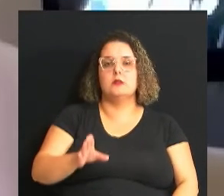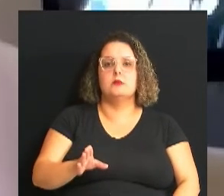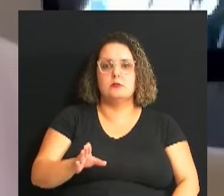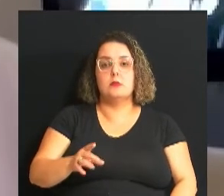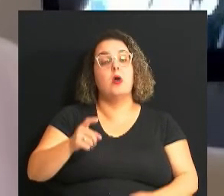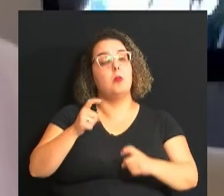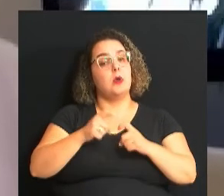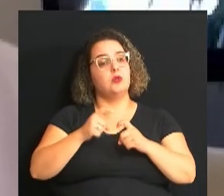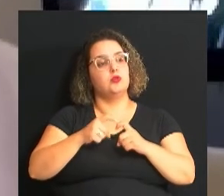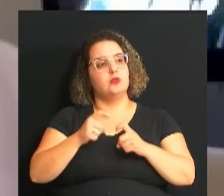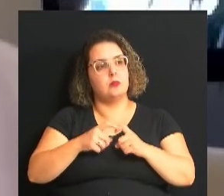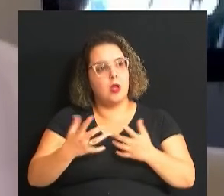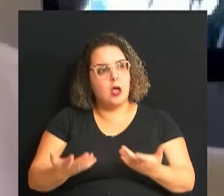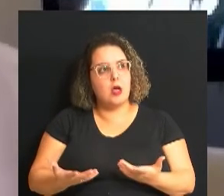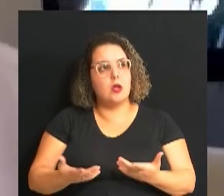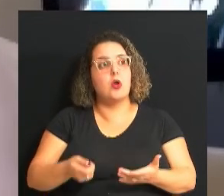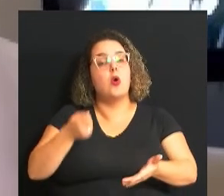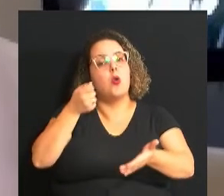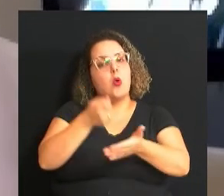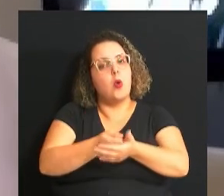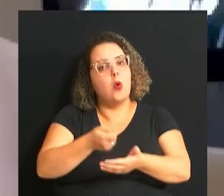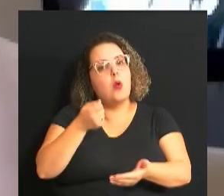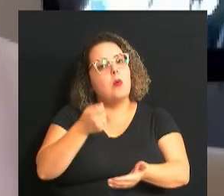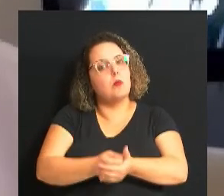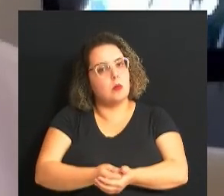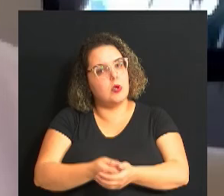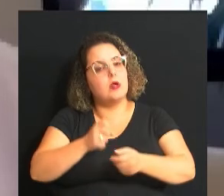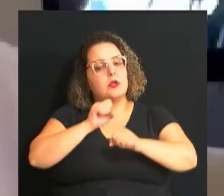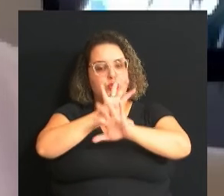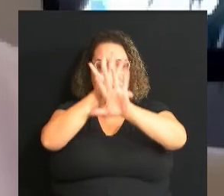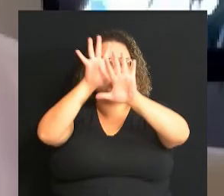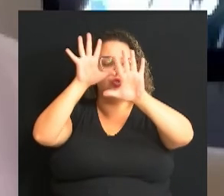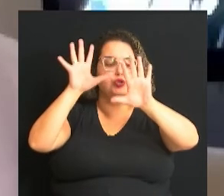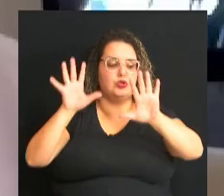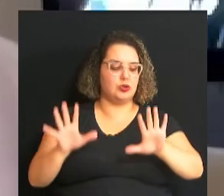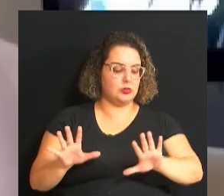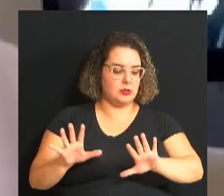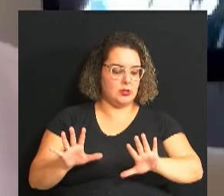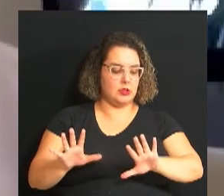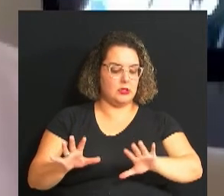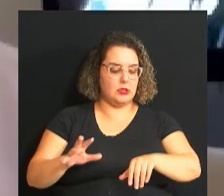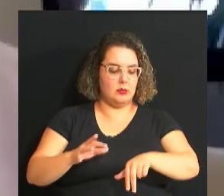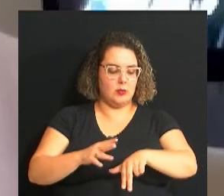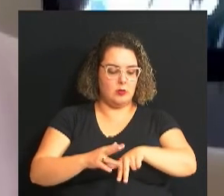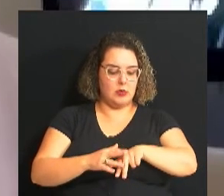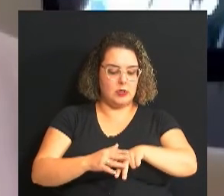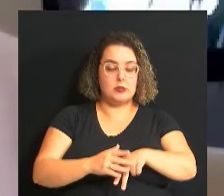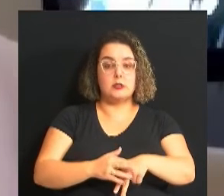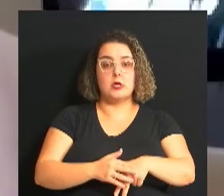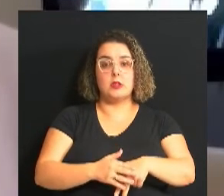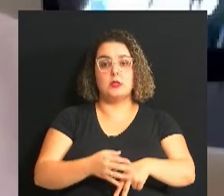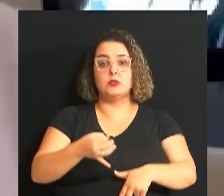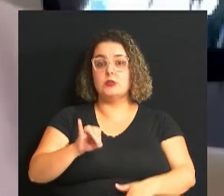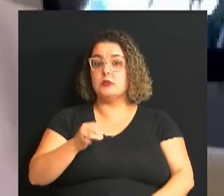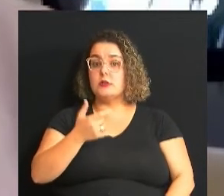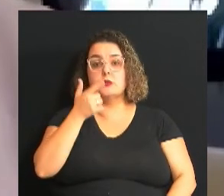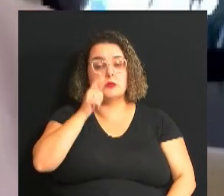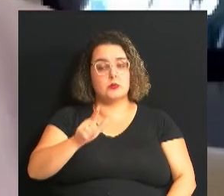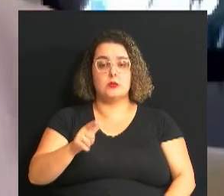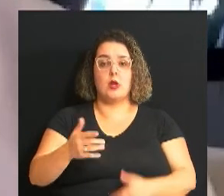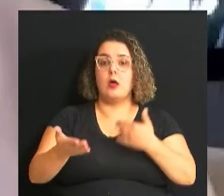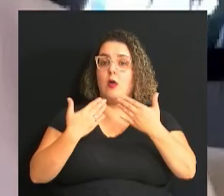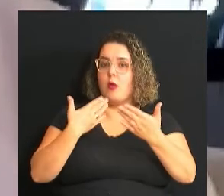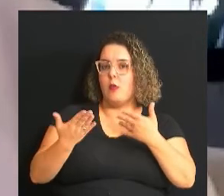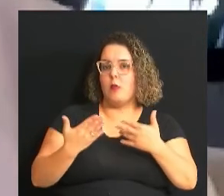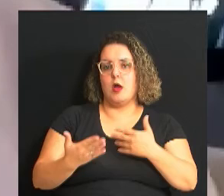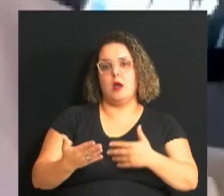médico tem a obrigação de esclarecer o seu paciente. Se você não consegue conversar com o seu paciente